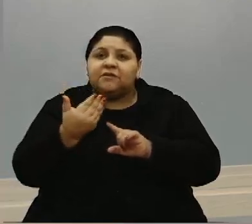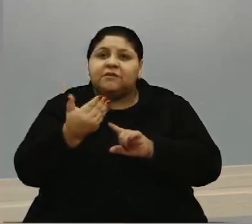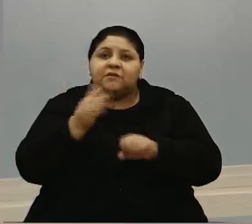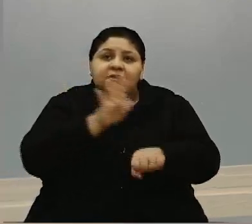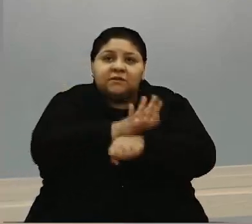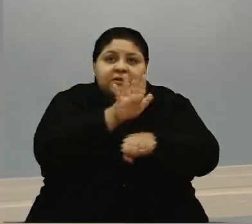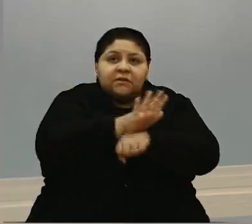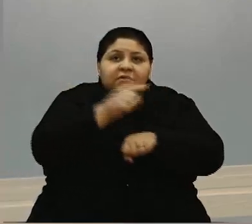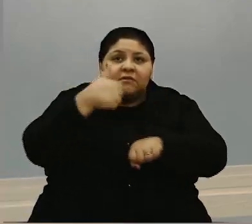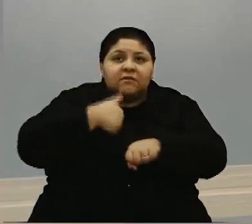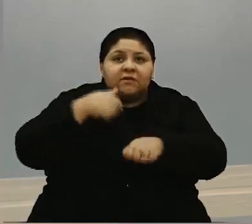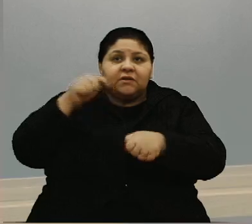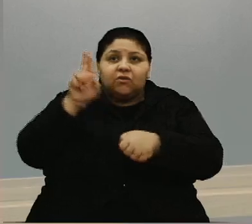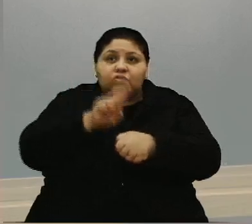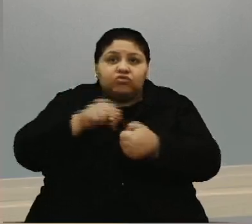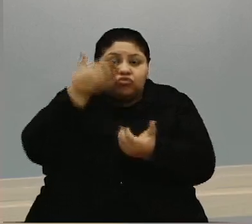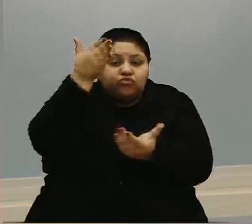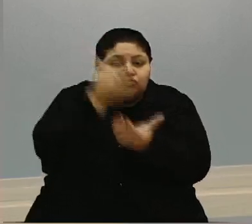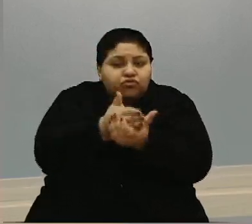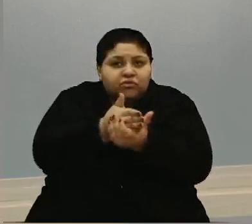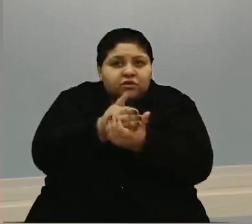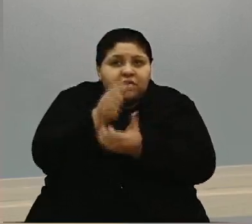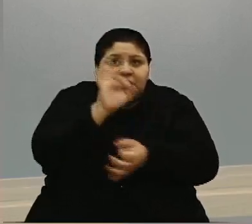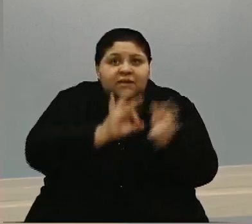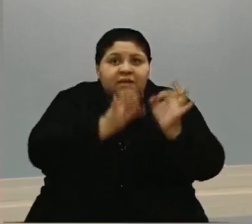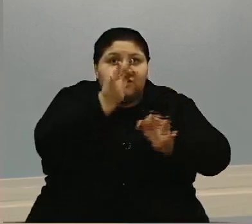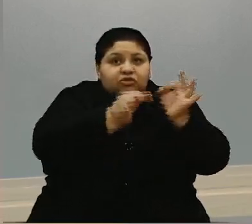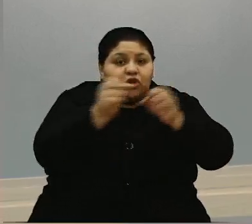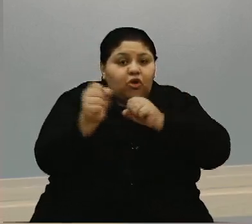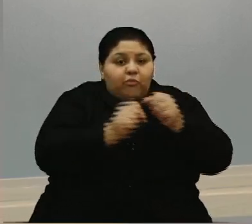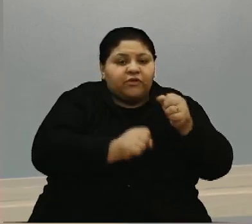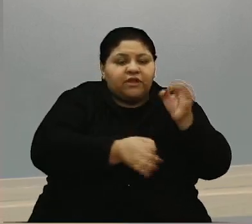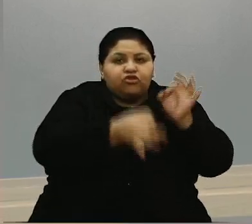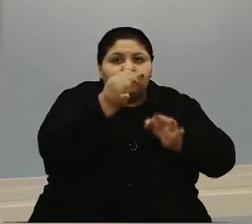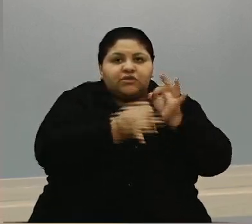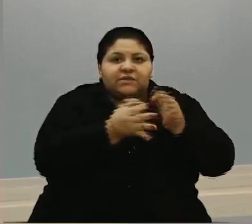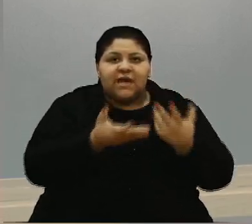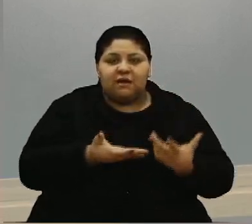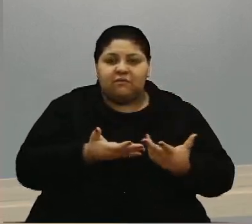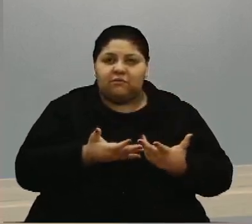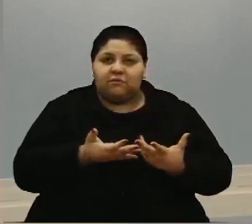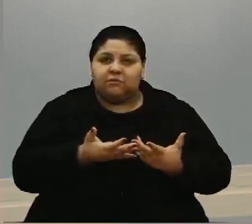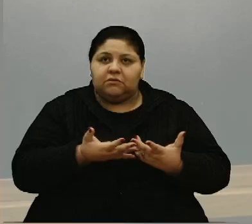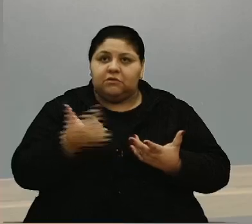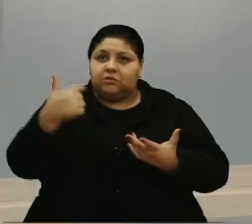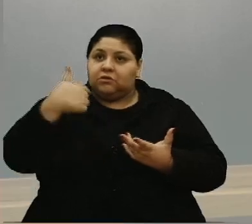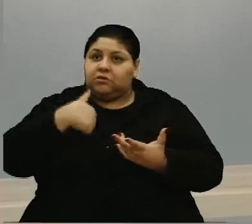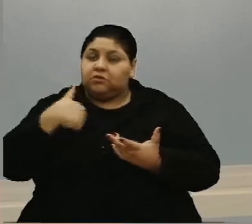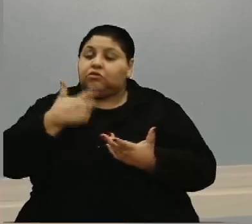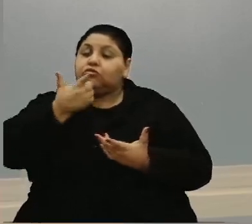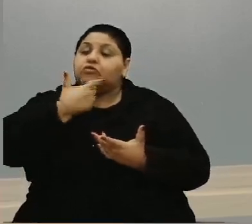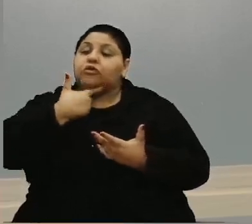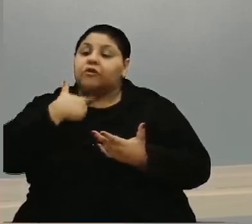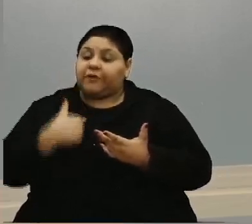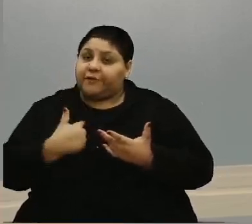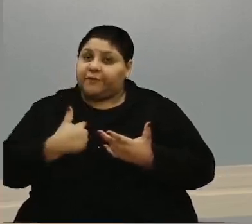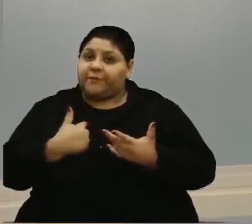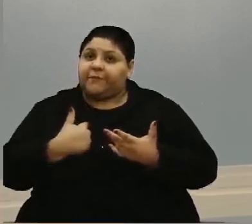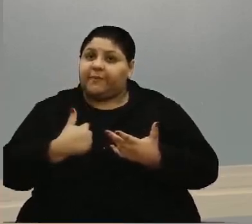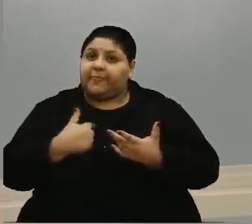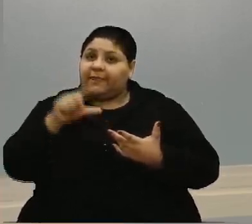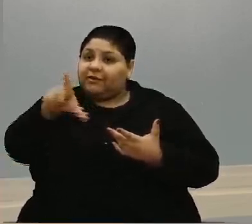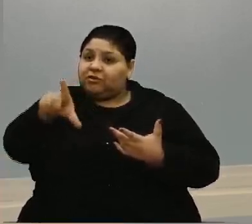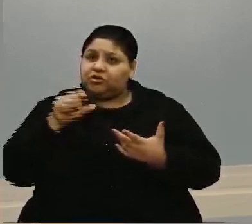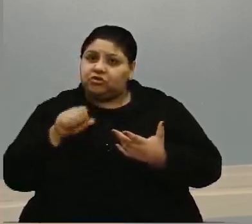faço num processo. Quem julga é o Poder Judiciário. Se eu não gostei de uma decisão, eu